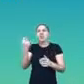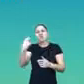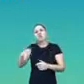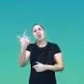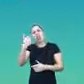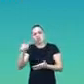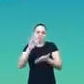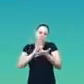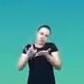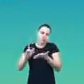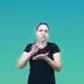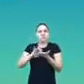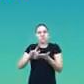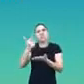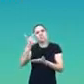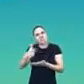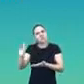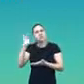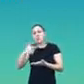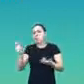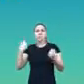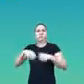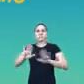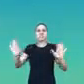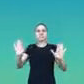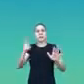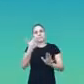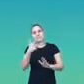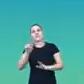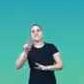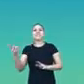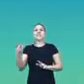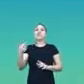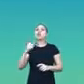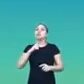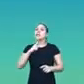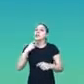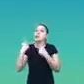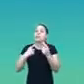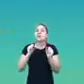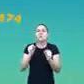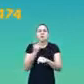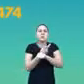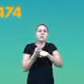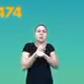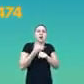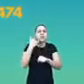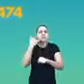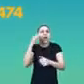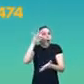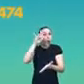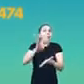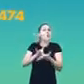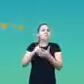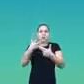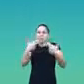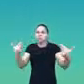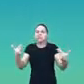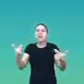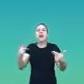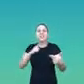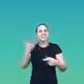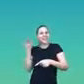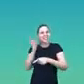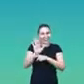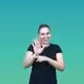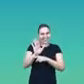precisa digitar todos os dados de novo na próxima transferência. Ficou com alguma dúvida? É só procurar nossos canais oficiais que a gente